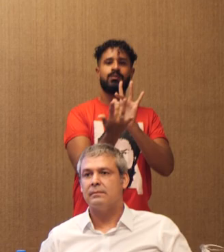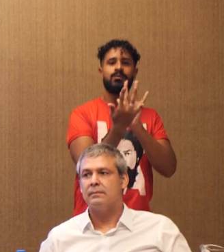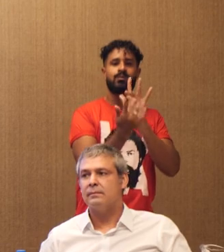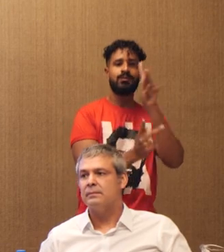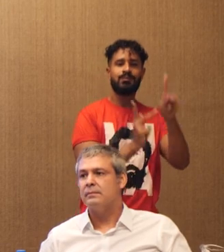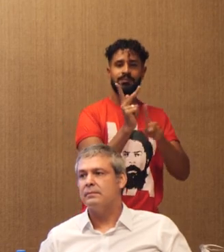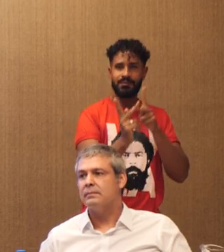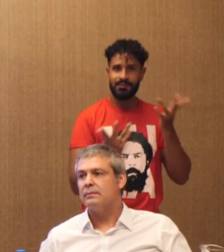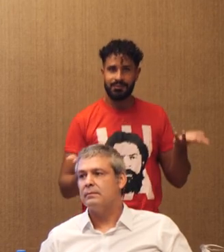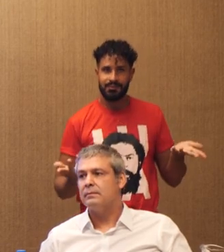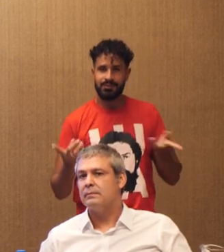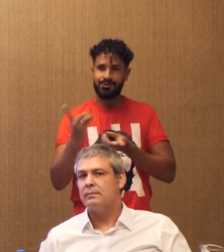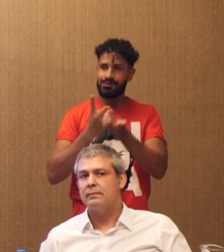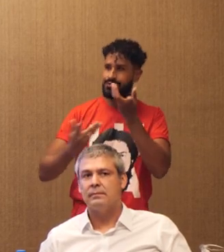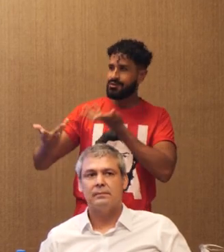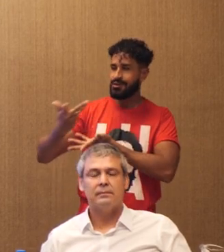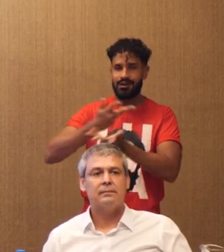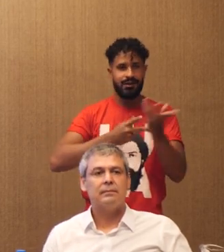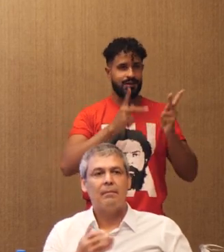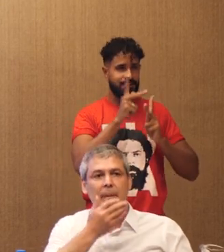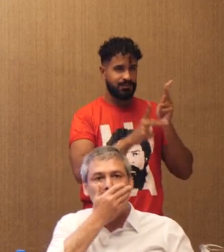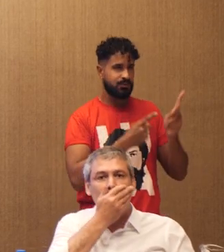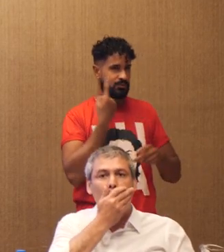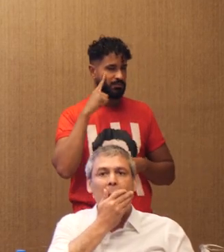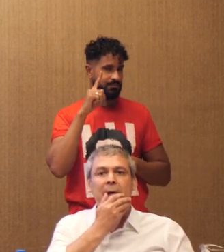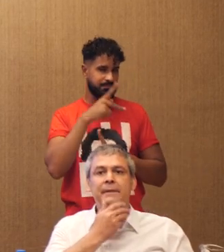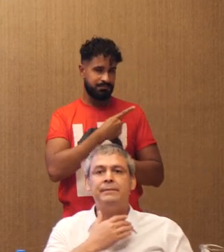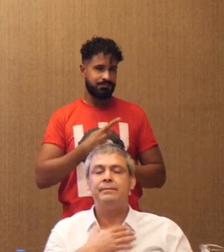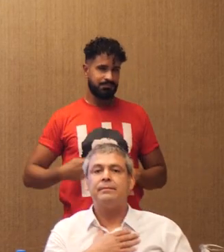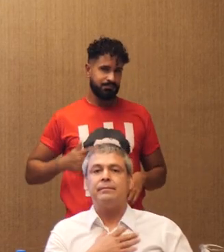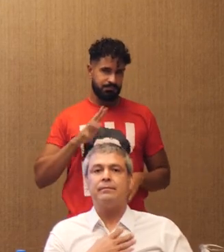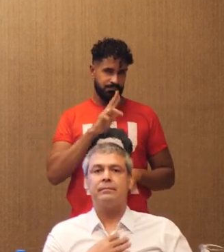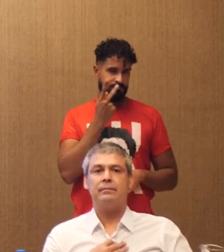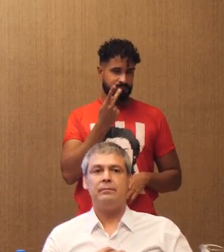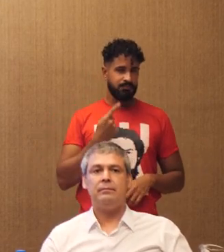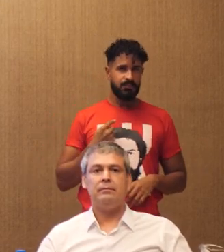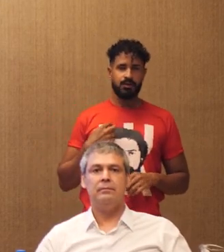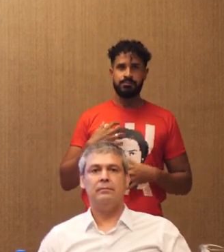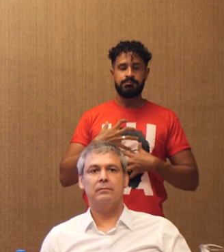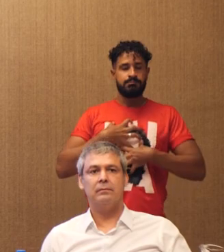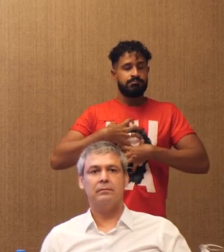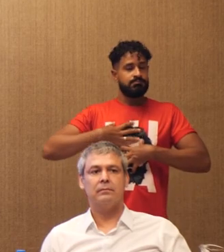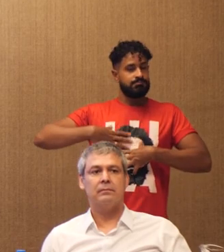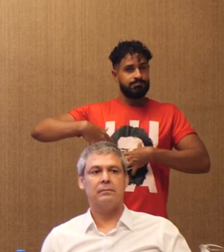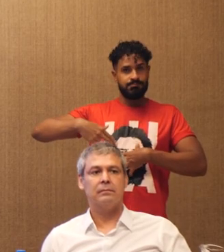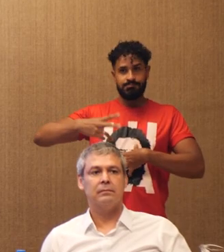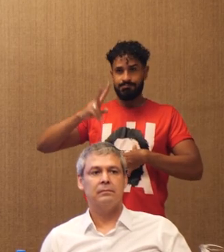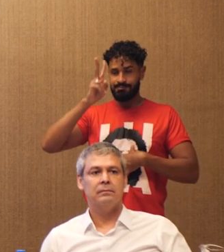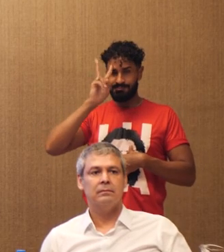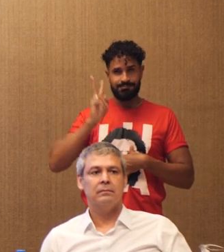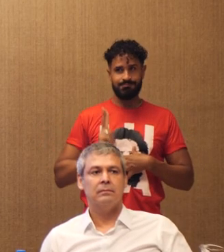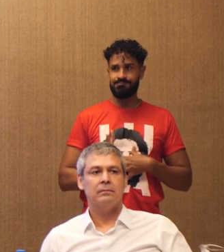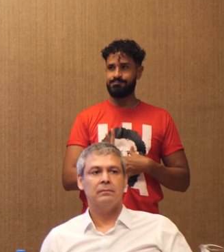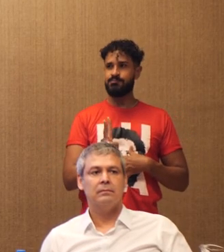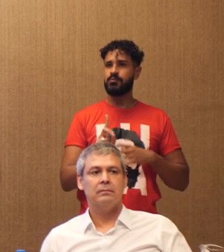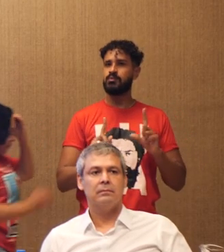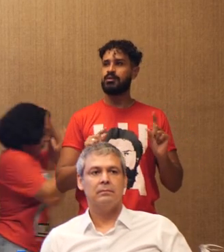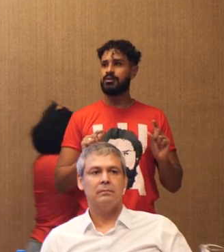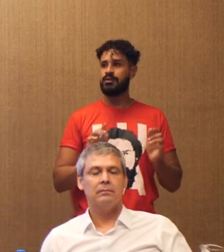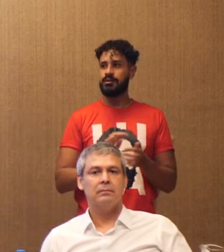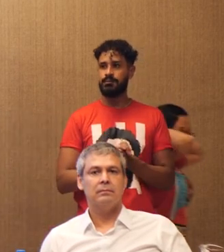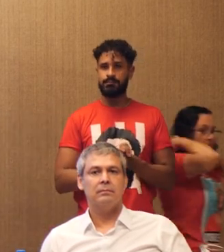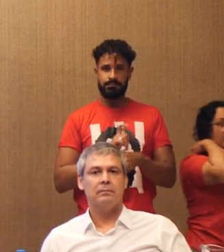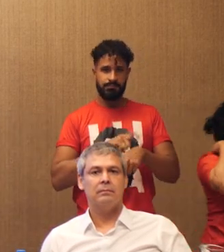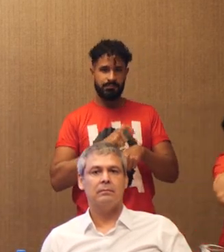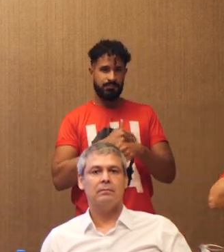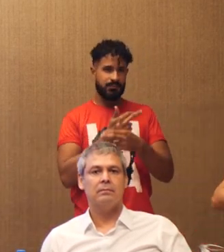população, no diálogo com o povo. Uma vez o presidente Lula disse isso e eu gravei para sempre, que